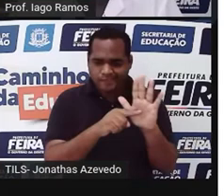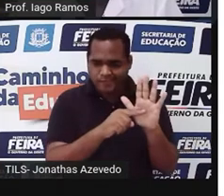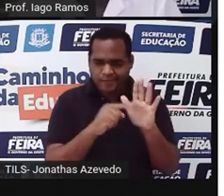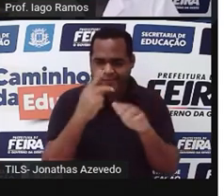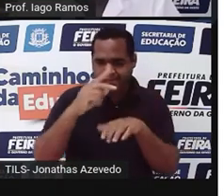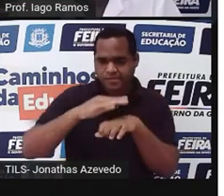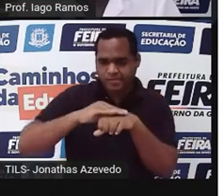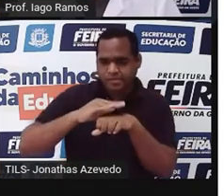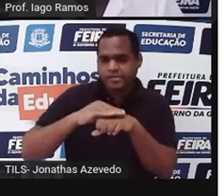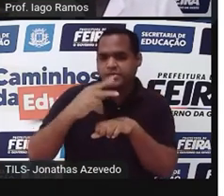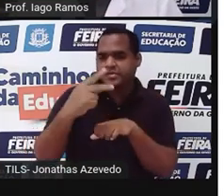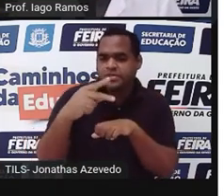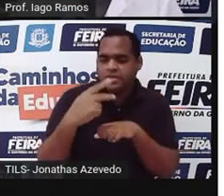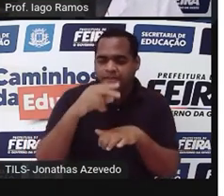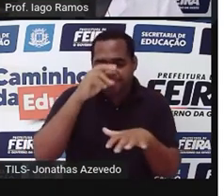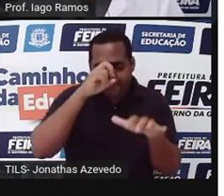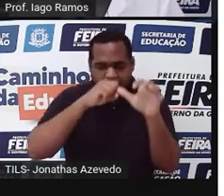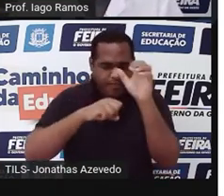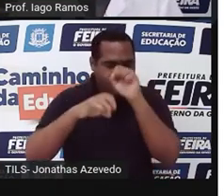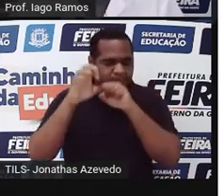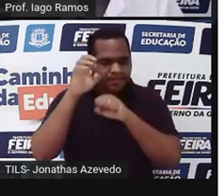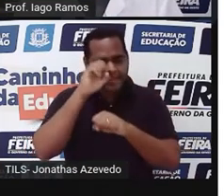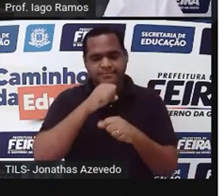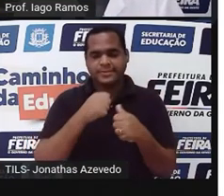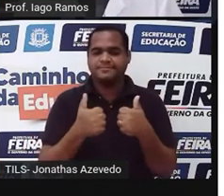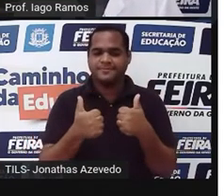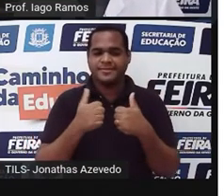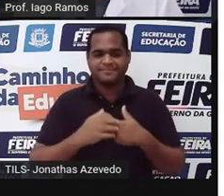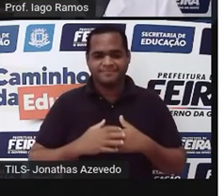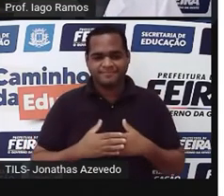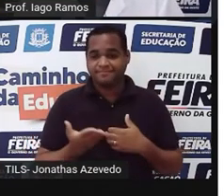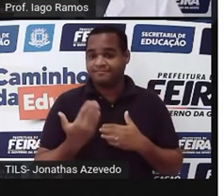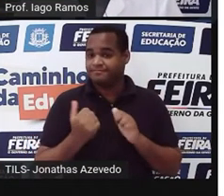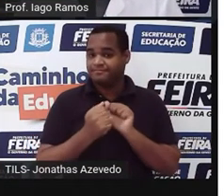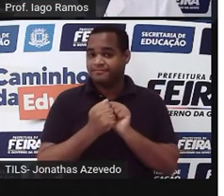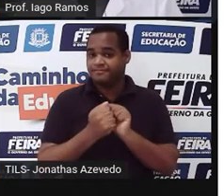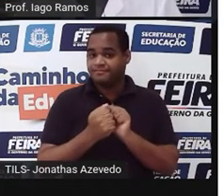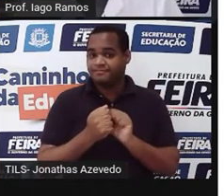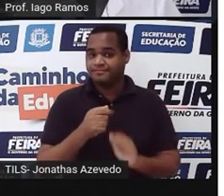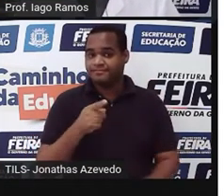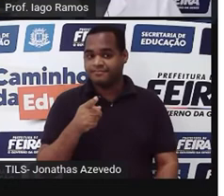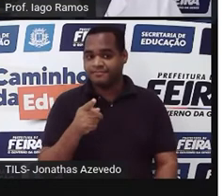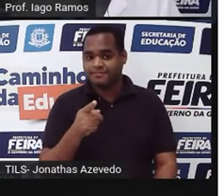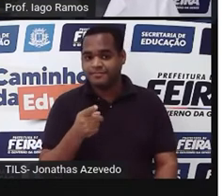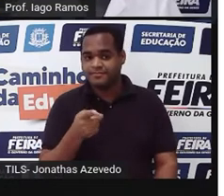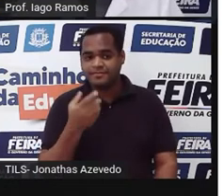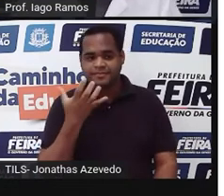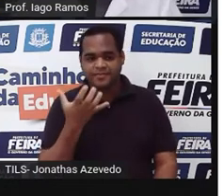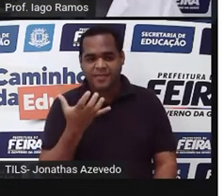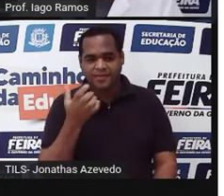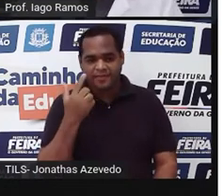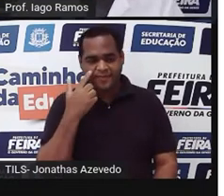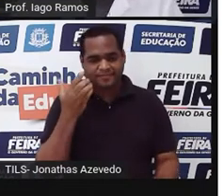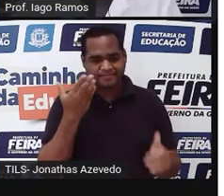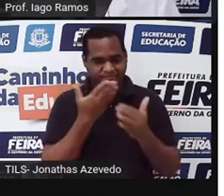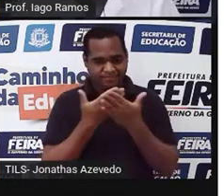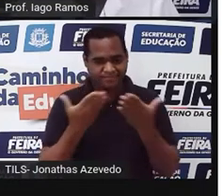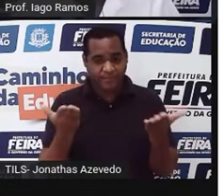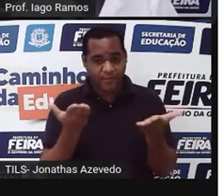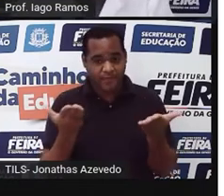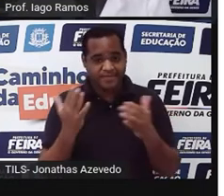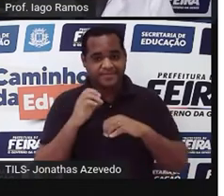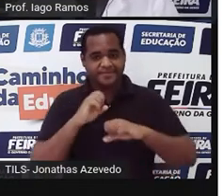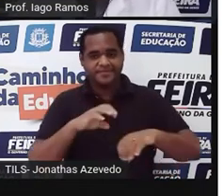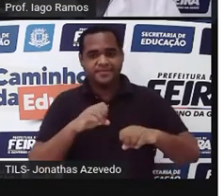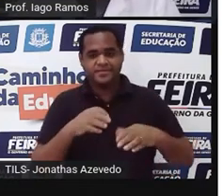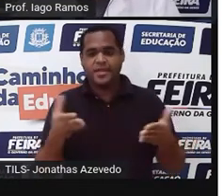chama de aprendizagem Ok então vamos lá juntos Olha só eu quero trazer para a aula